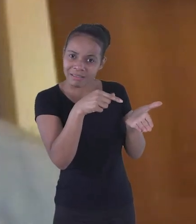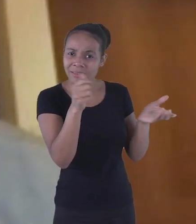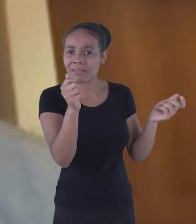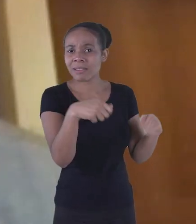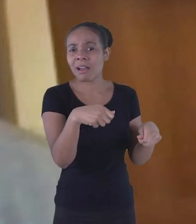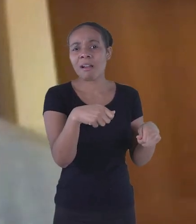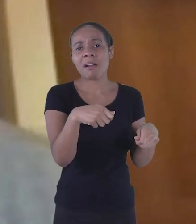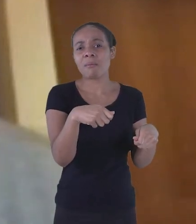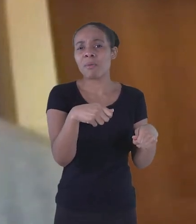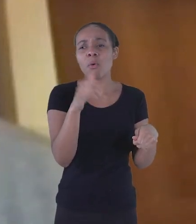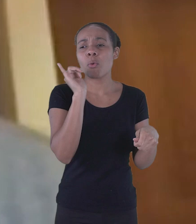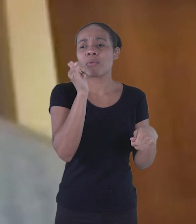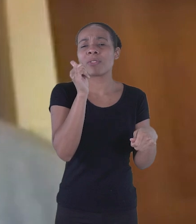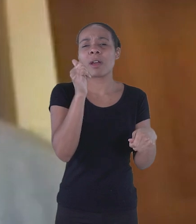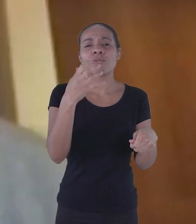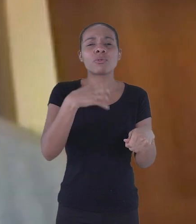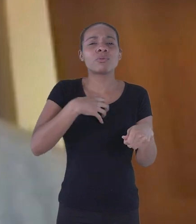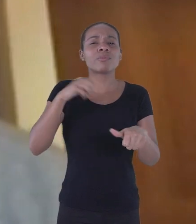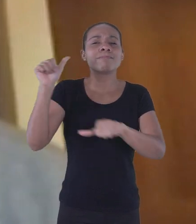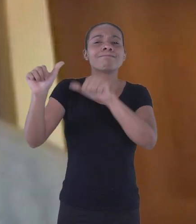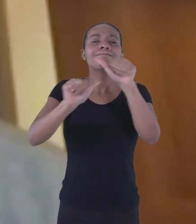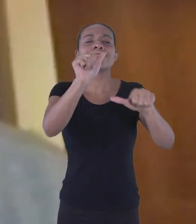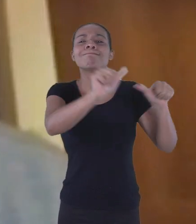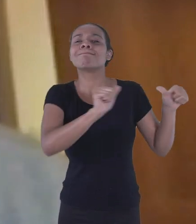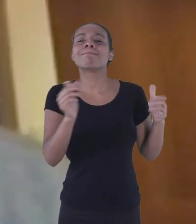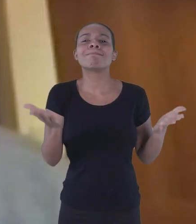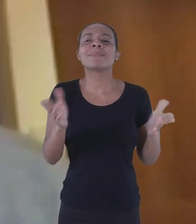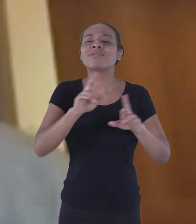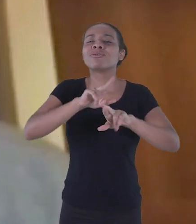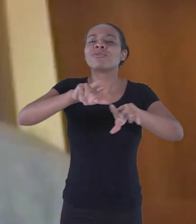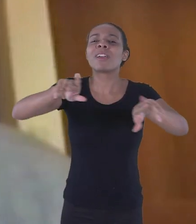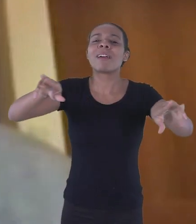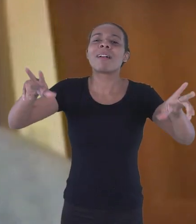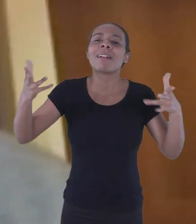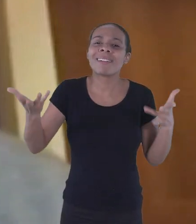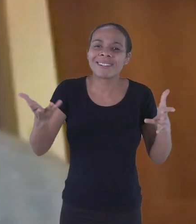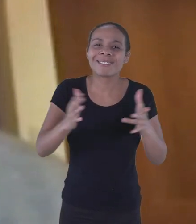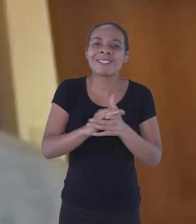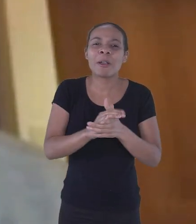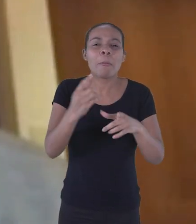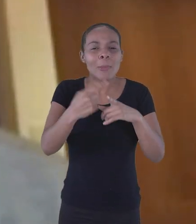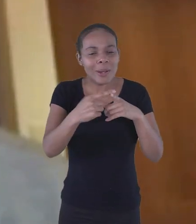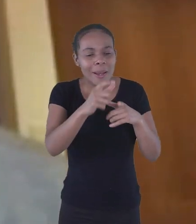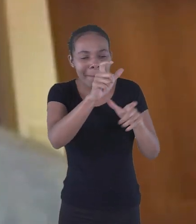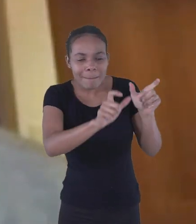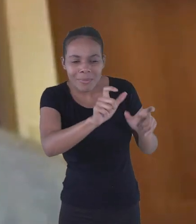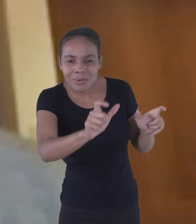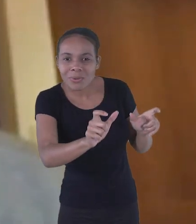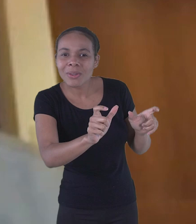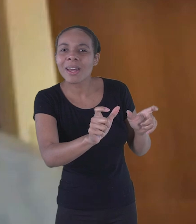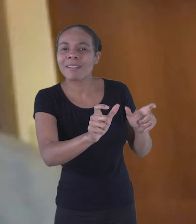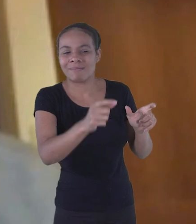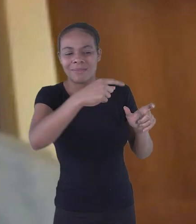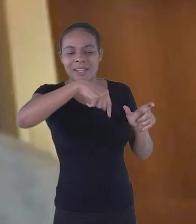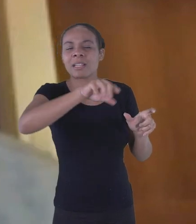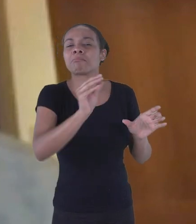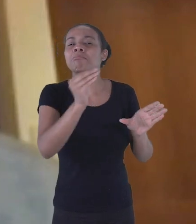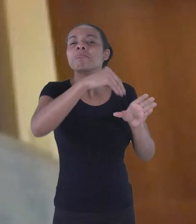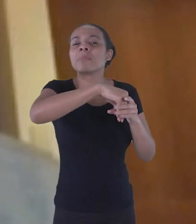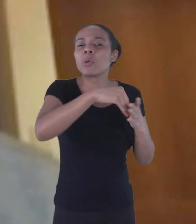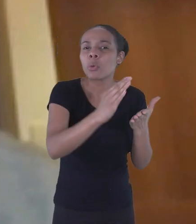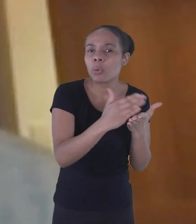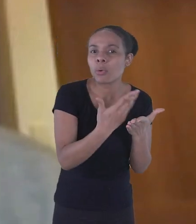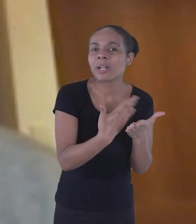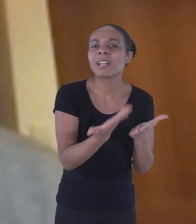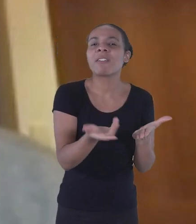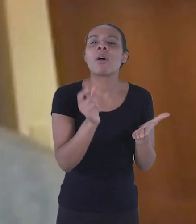por personagens que são muito bem tratados no livro, porque são fruto do meu amor e me